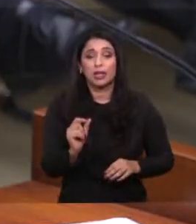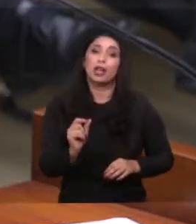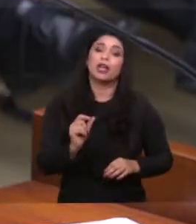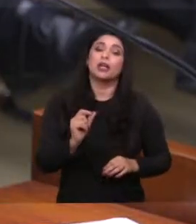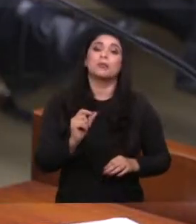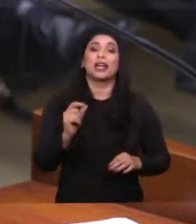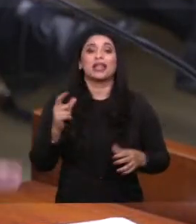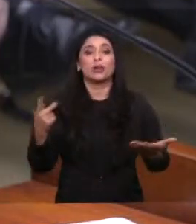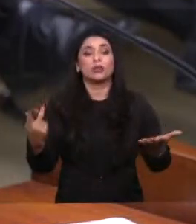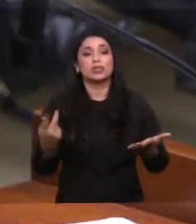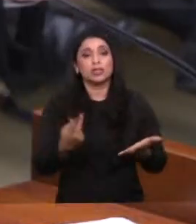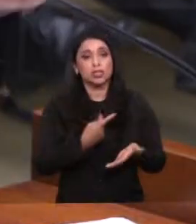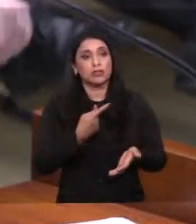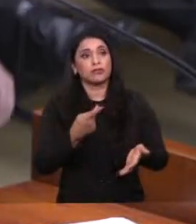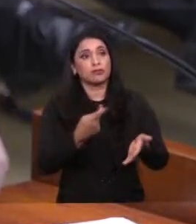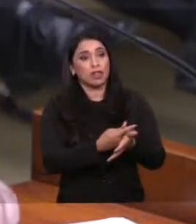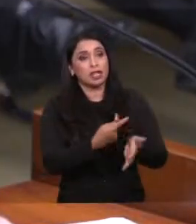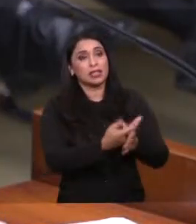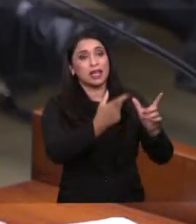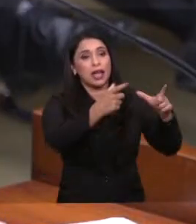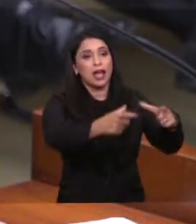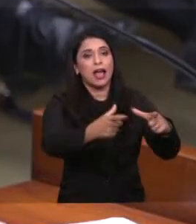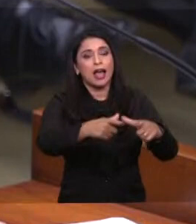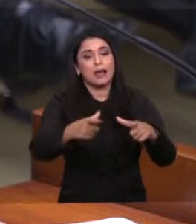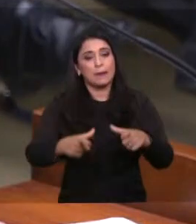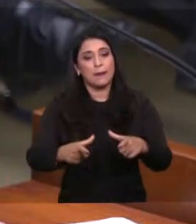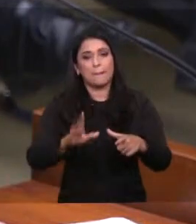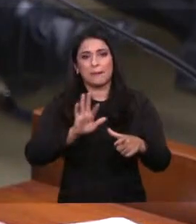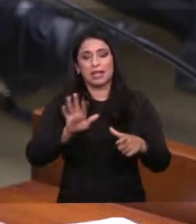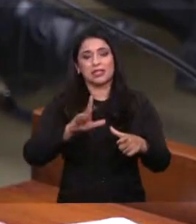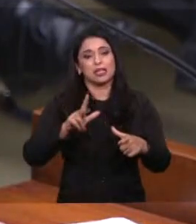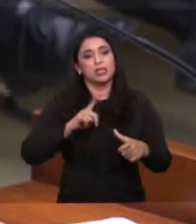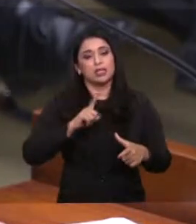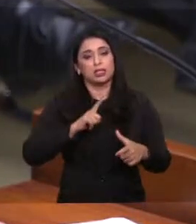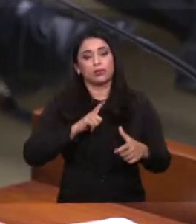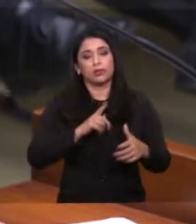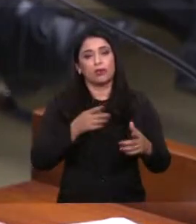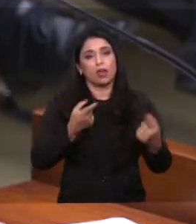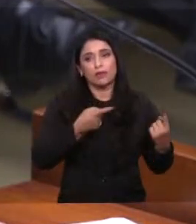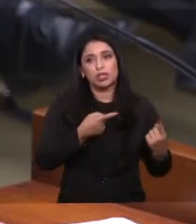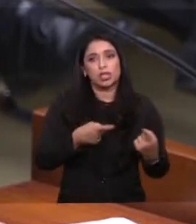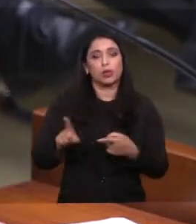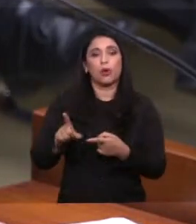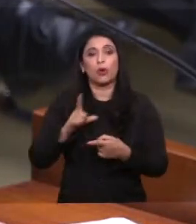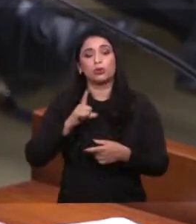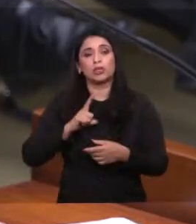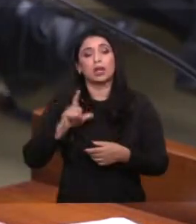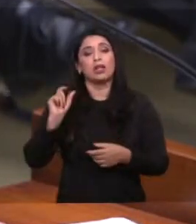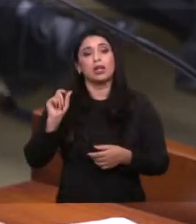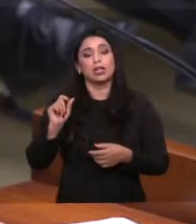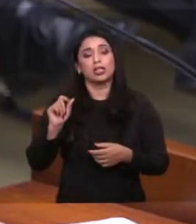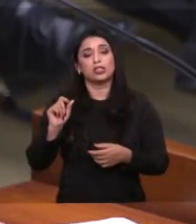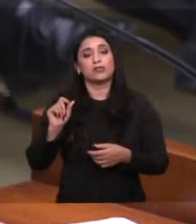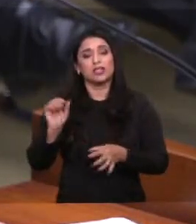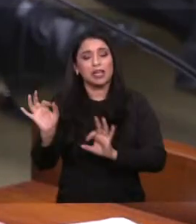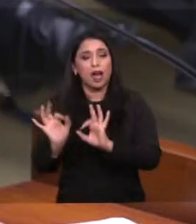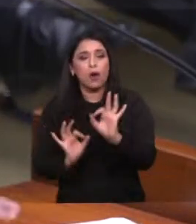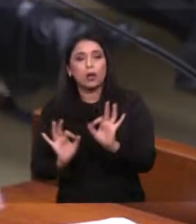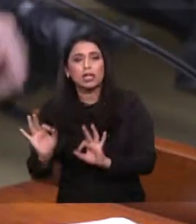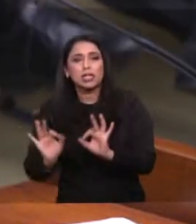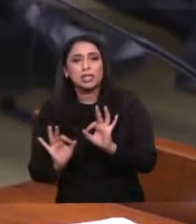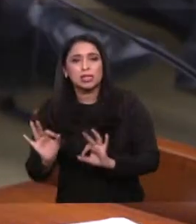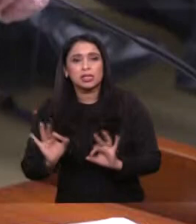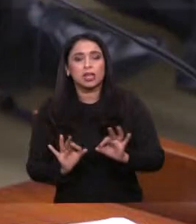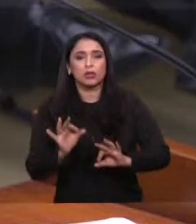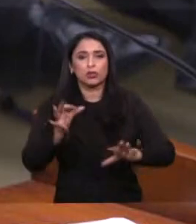existência dos órgãos judicantes sem invadir a competência privativa do Poder Judiciário para iniciativa das leis de organização